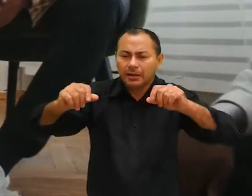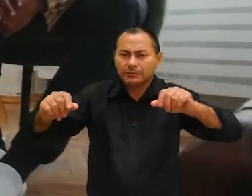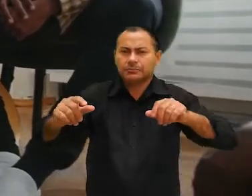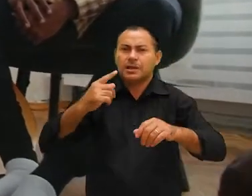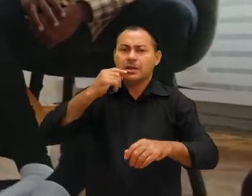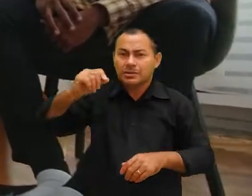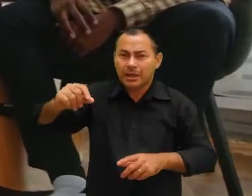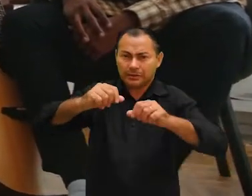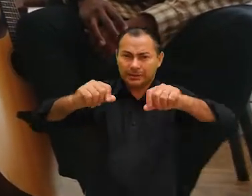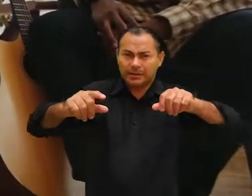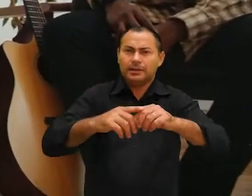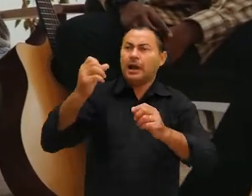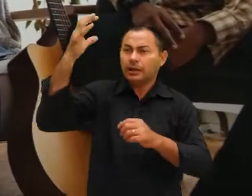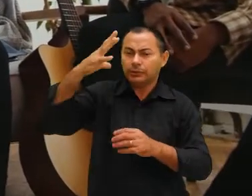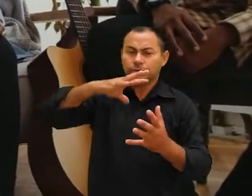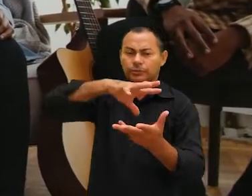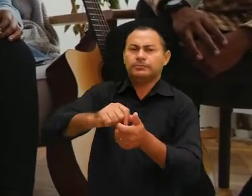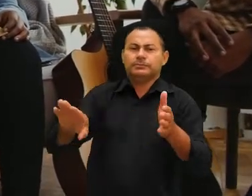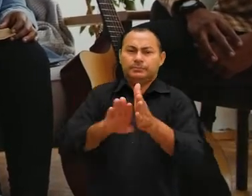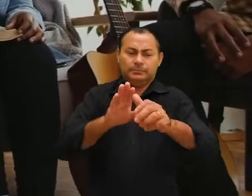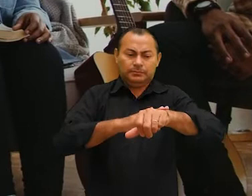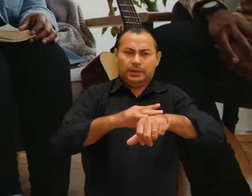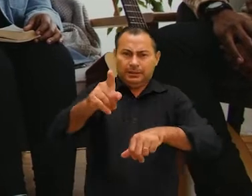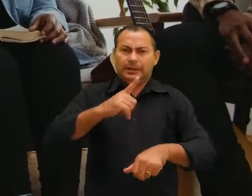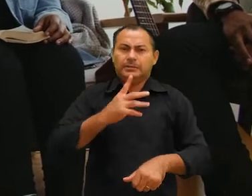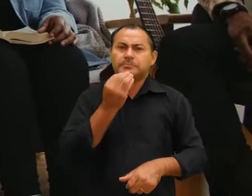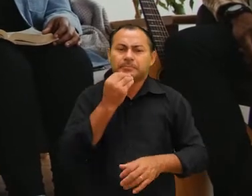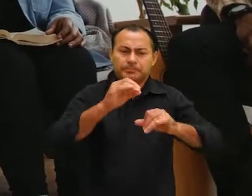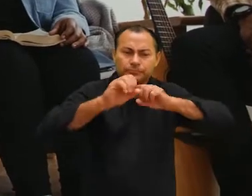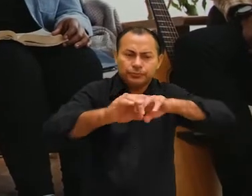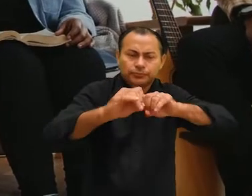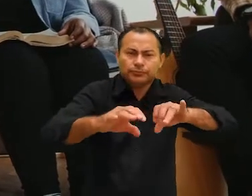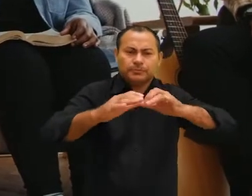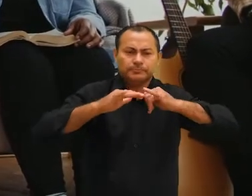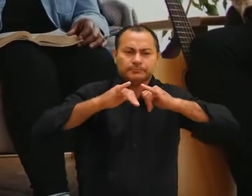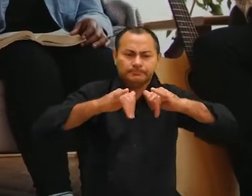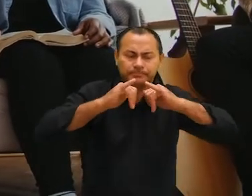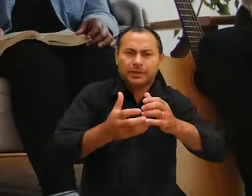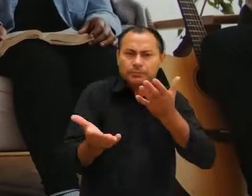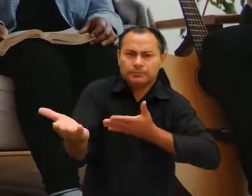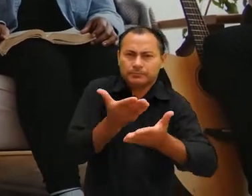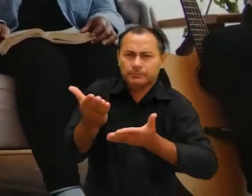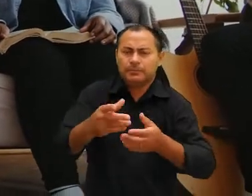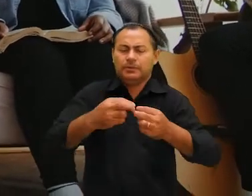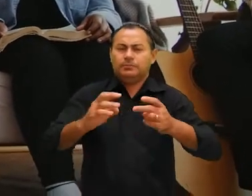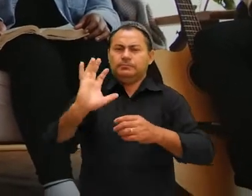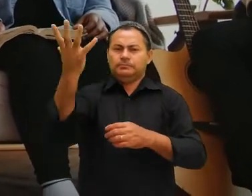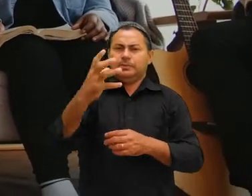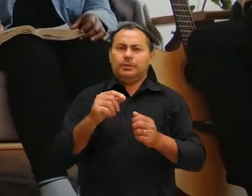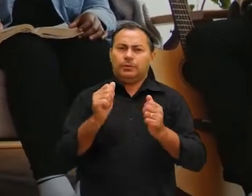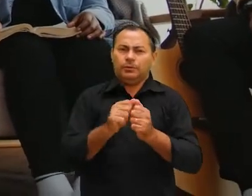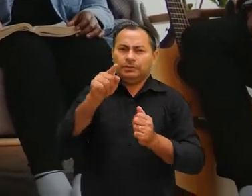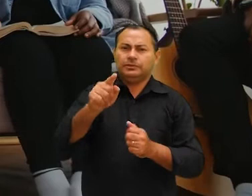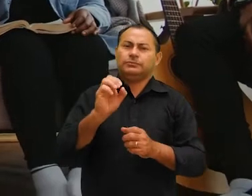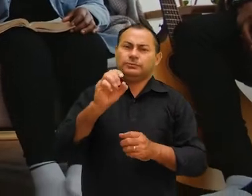Então você é a luz do mundo e vai chegar o tempo quando você terá a chance de pregar uma ensinar ou compartilhar Por que as coisas